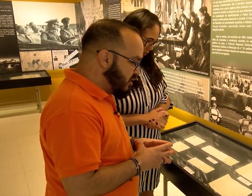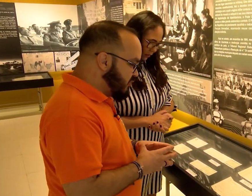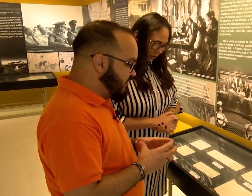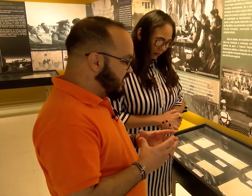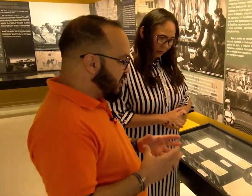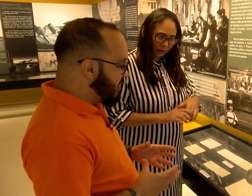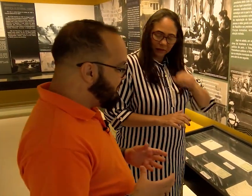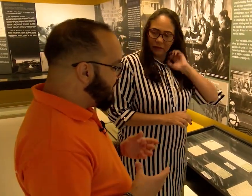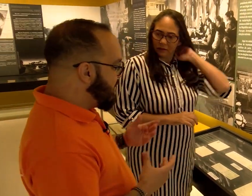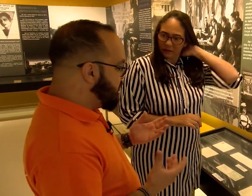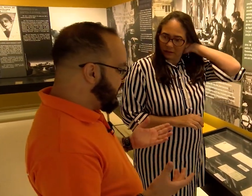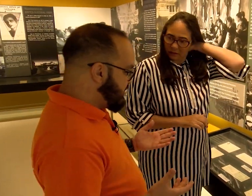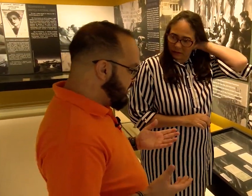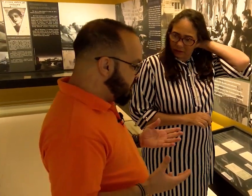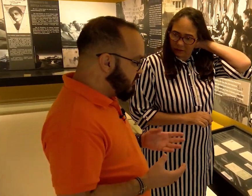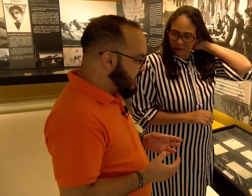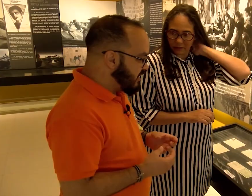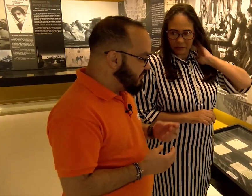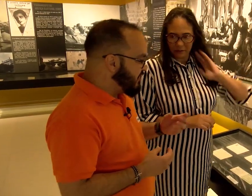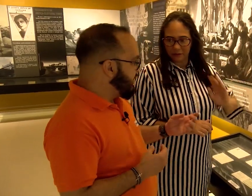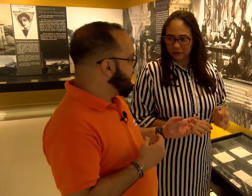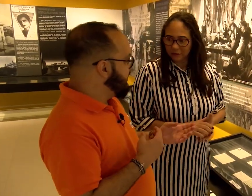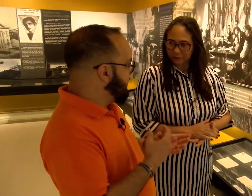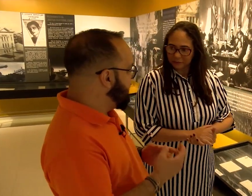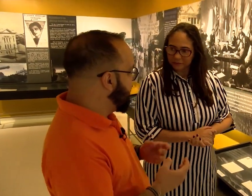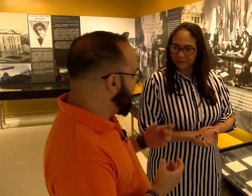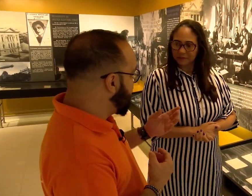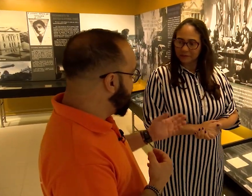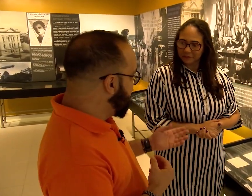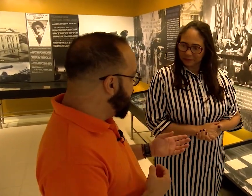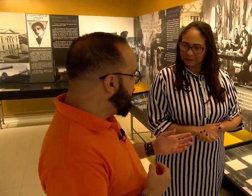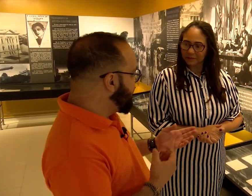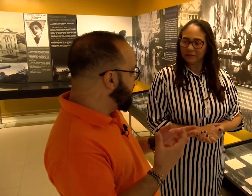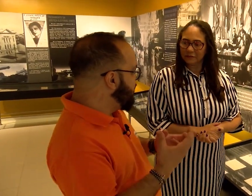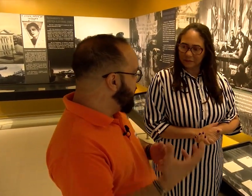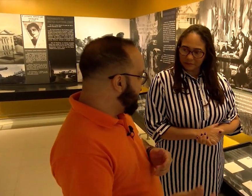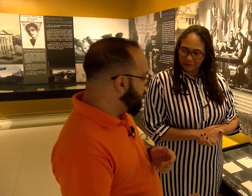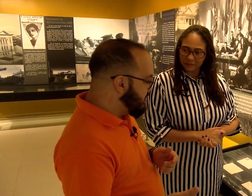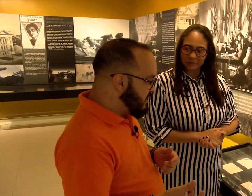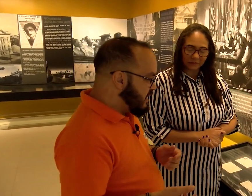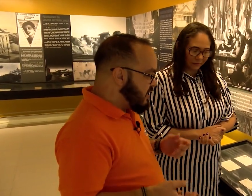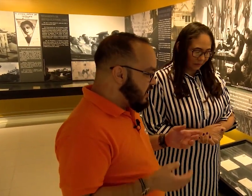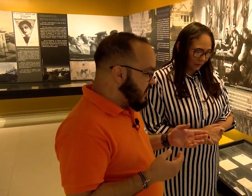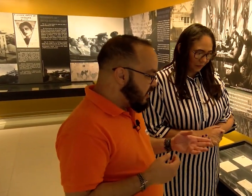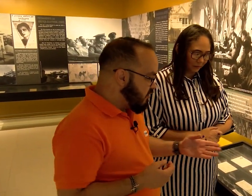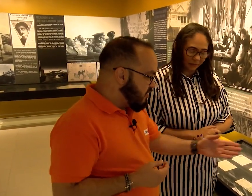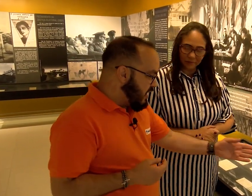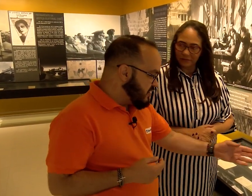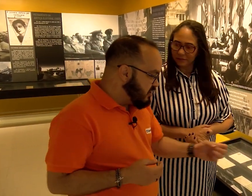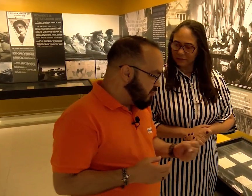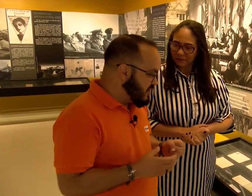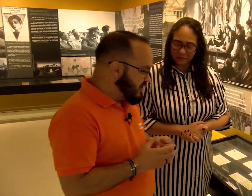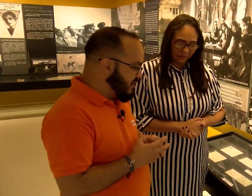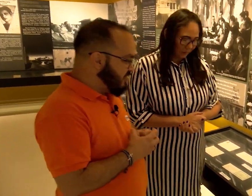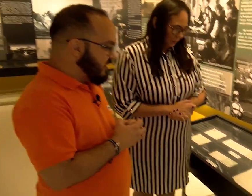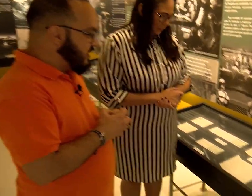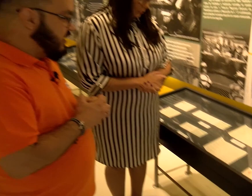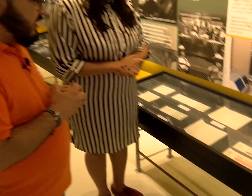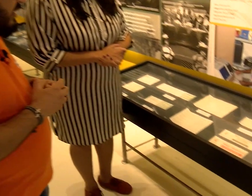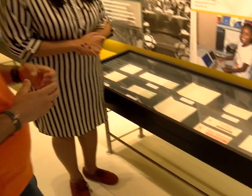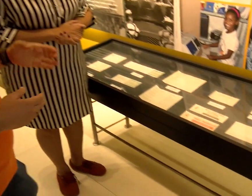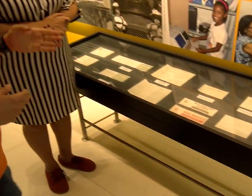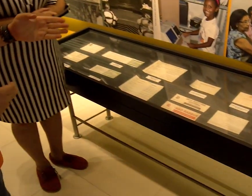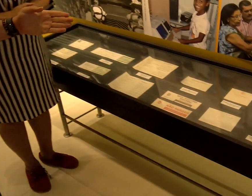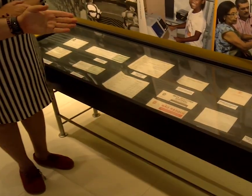gente já pode aproveitar para falar por exemplo a diferença entre o voto nulo e o voto branco a gente observa